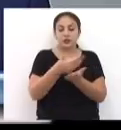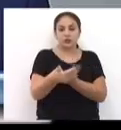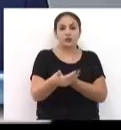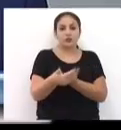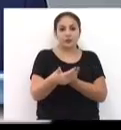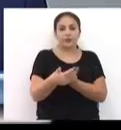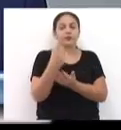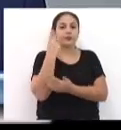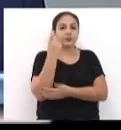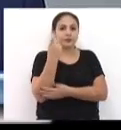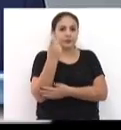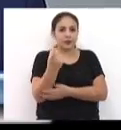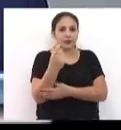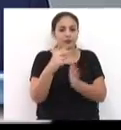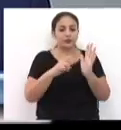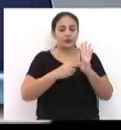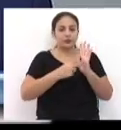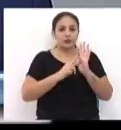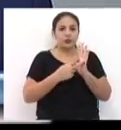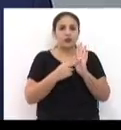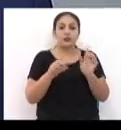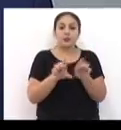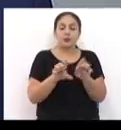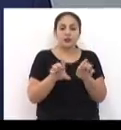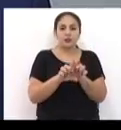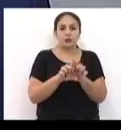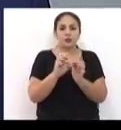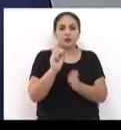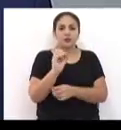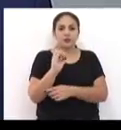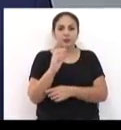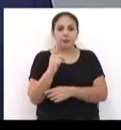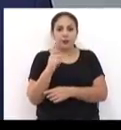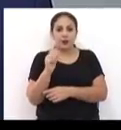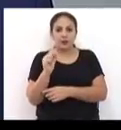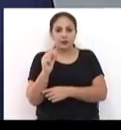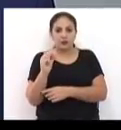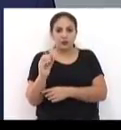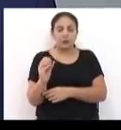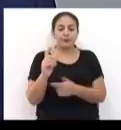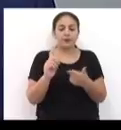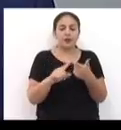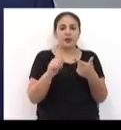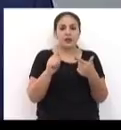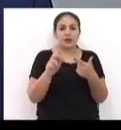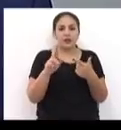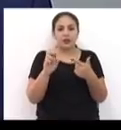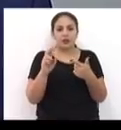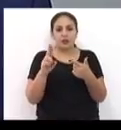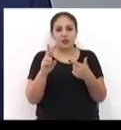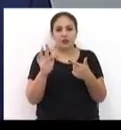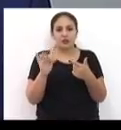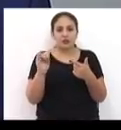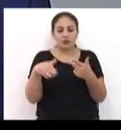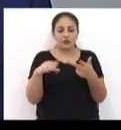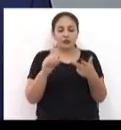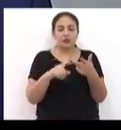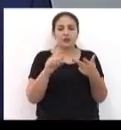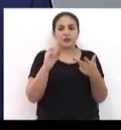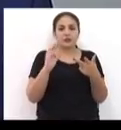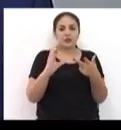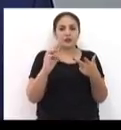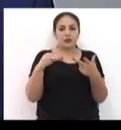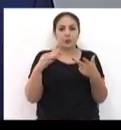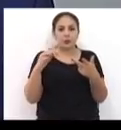iniciativa interessante do sindicato, tanto do Simpasso como do Grefim, como do CMP. Suscita um debate que